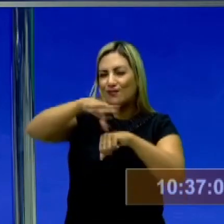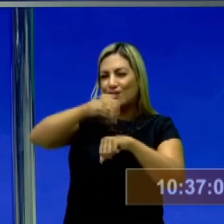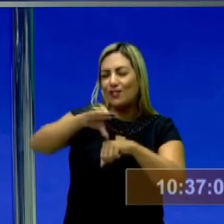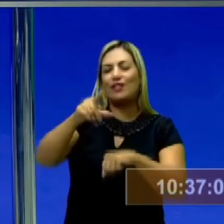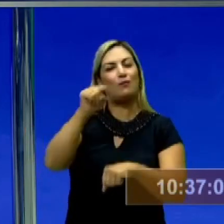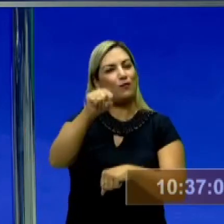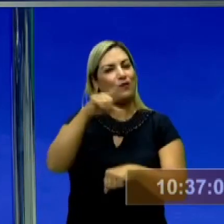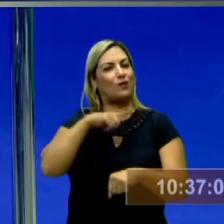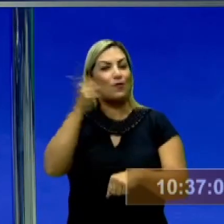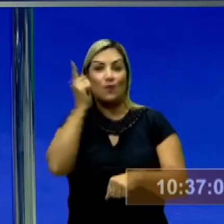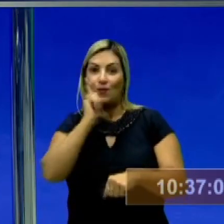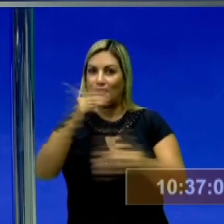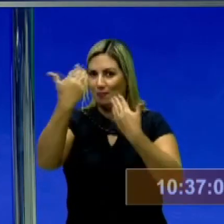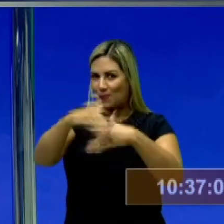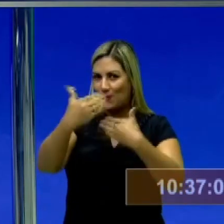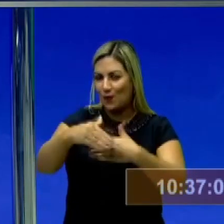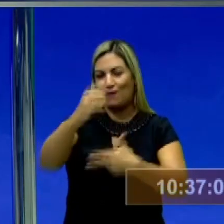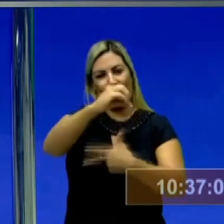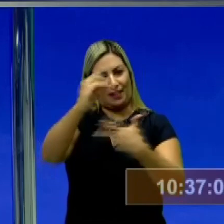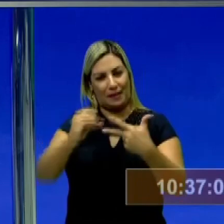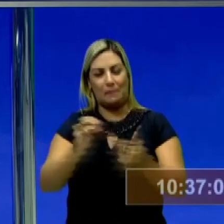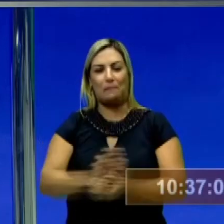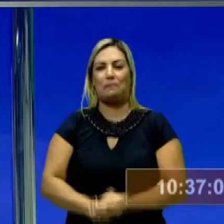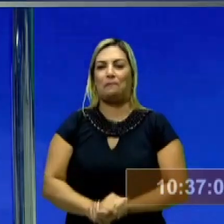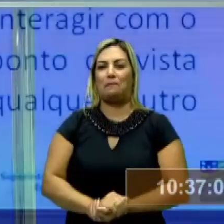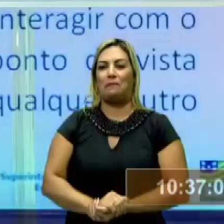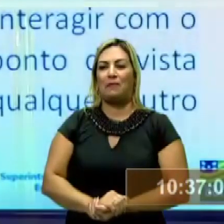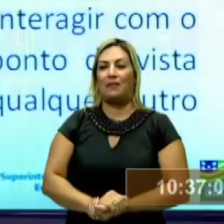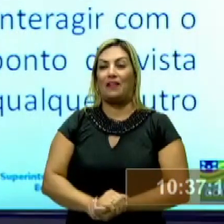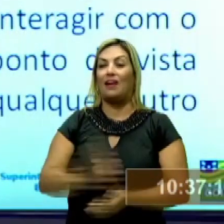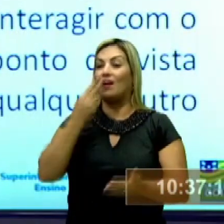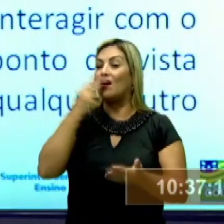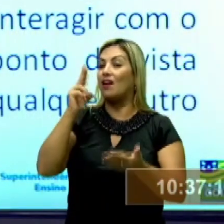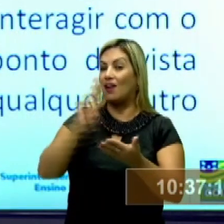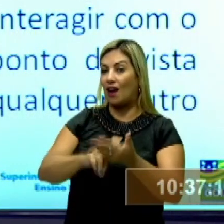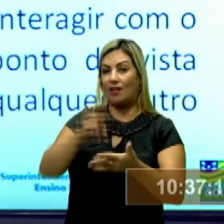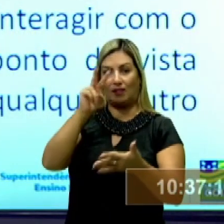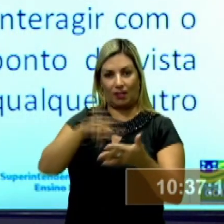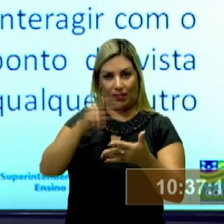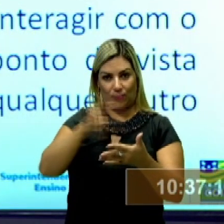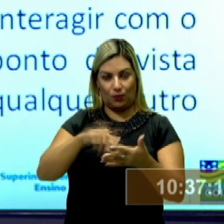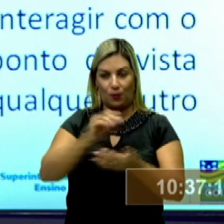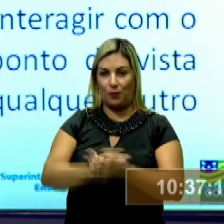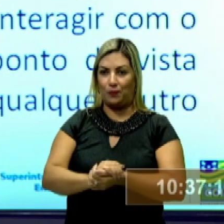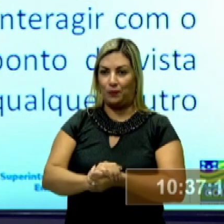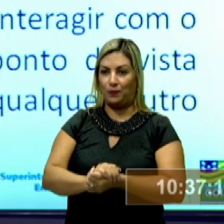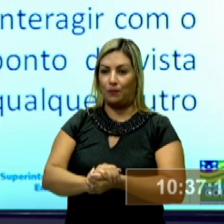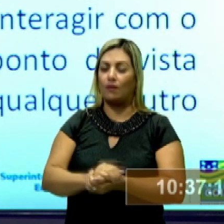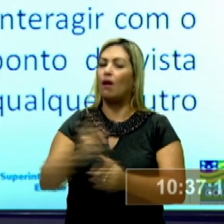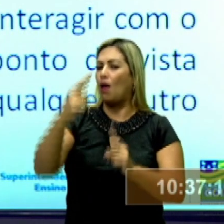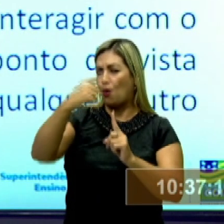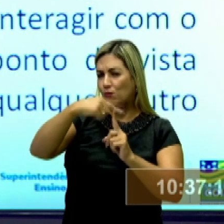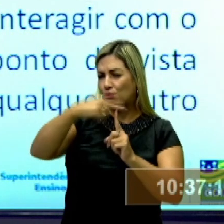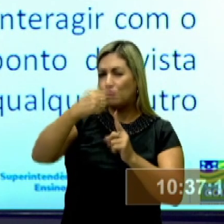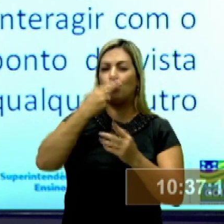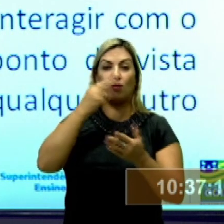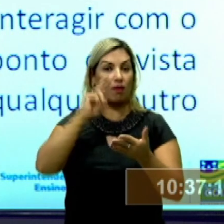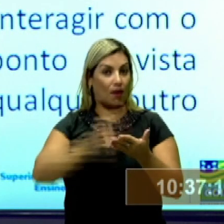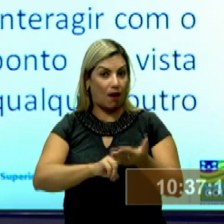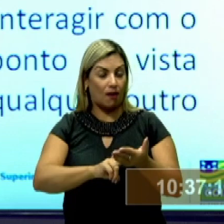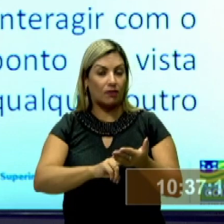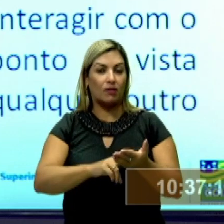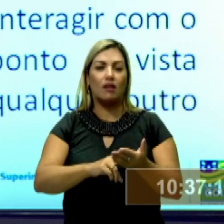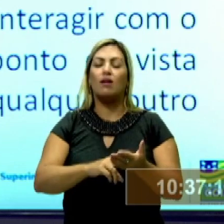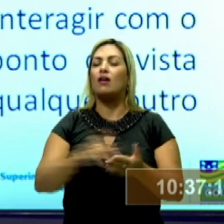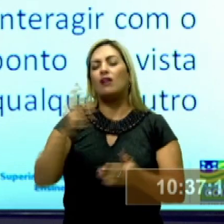darem bem lá na frente. Então, vamos lá. A carta do leitor, que é o Reader's Letters. É um tipo de carta veiculada